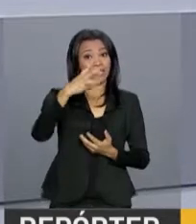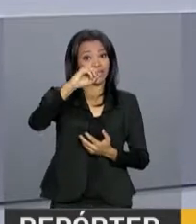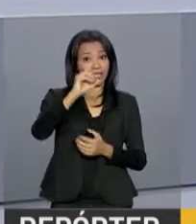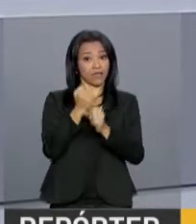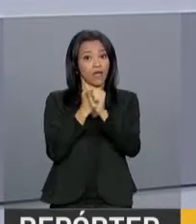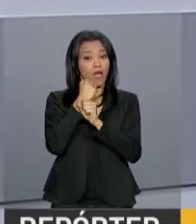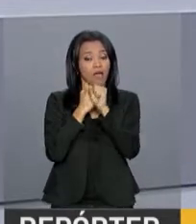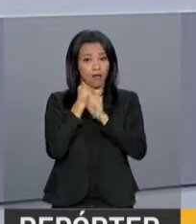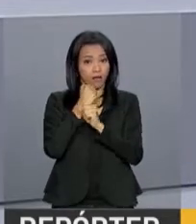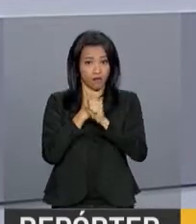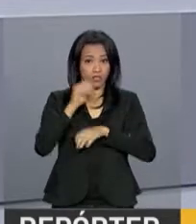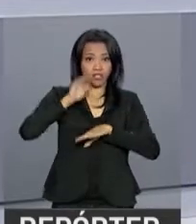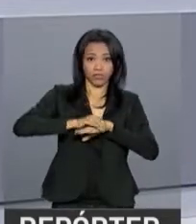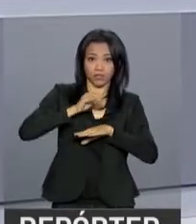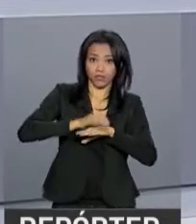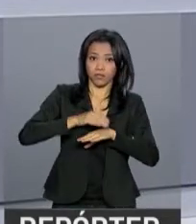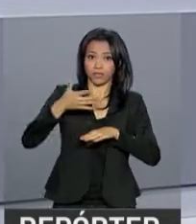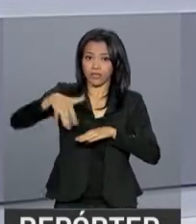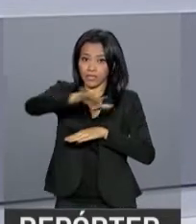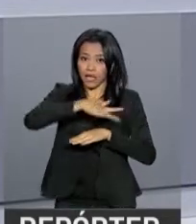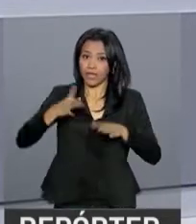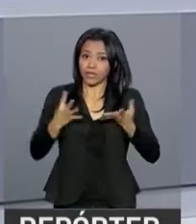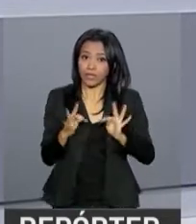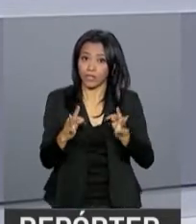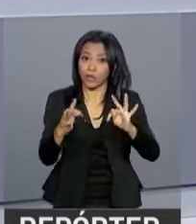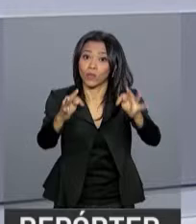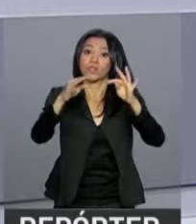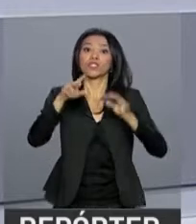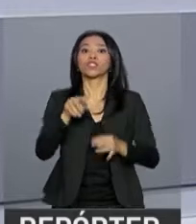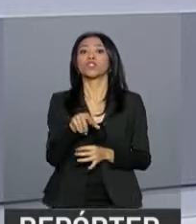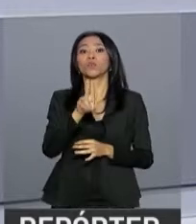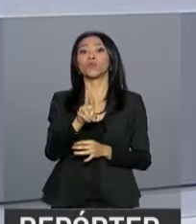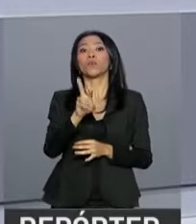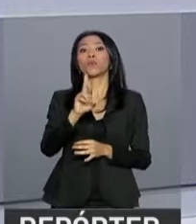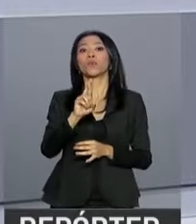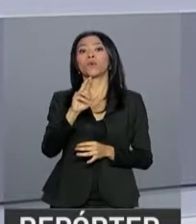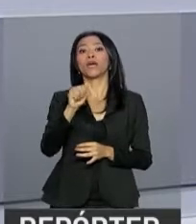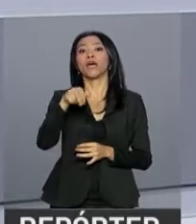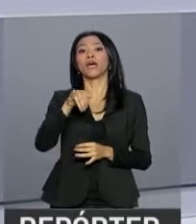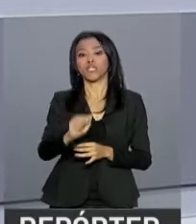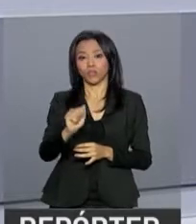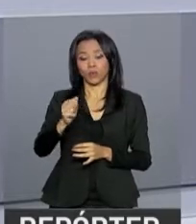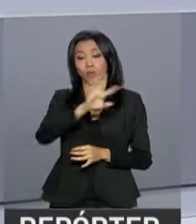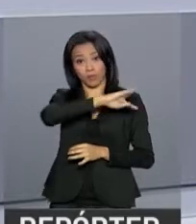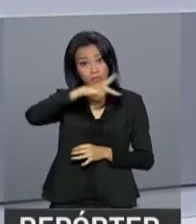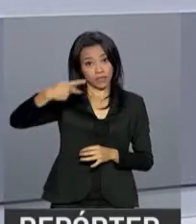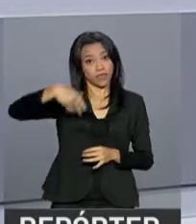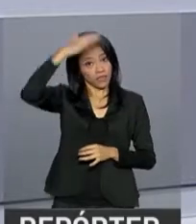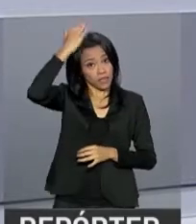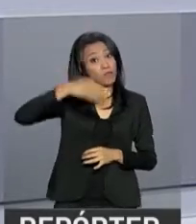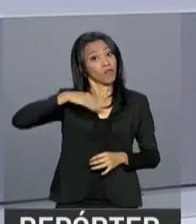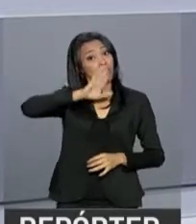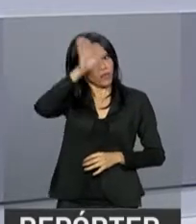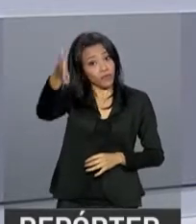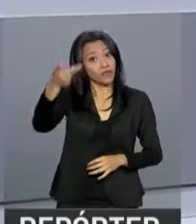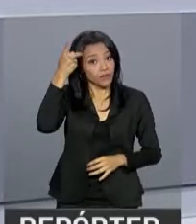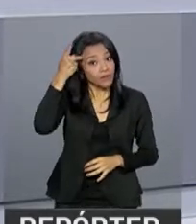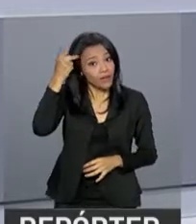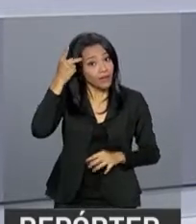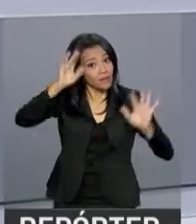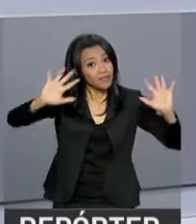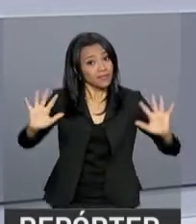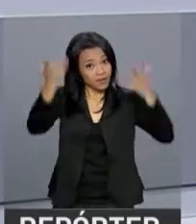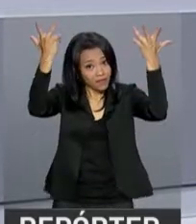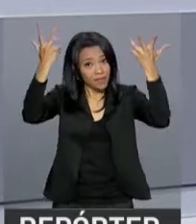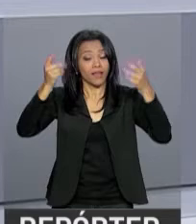no enriquecimento de urânio o presidente michel temer esteve no município de iperó em são paulo para celebrar a data e